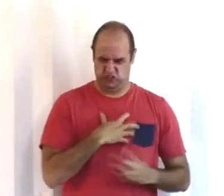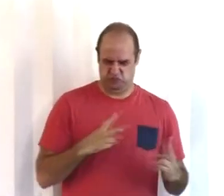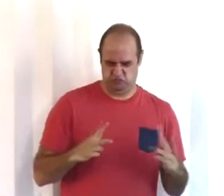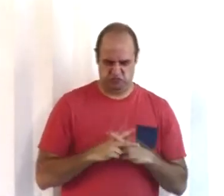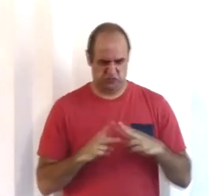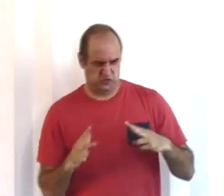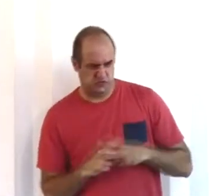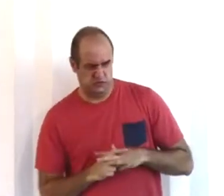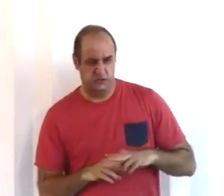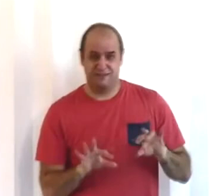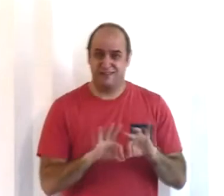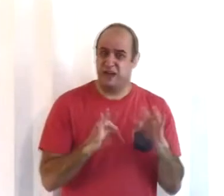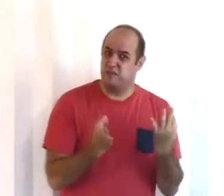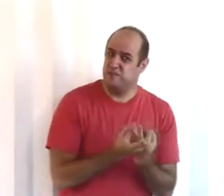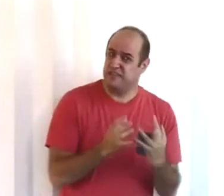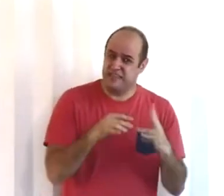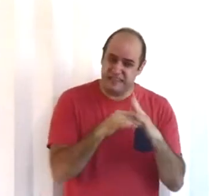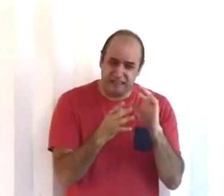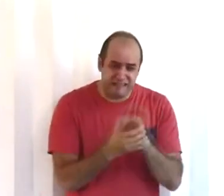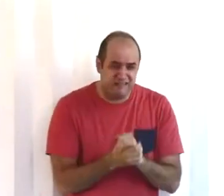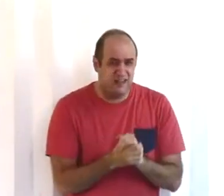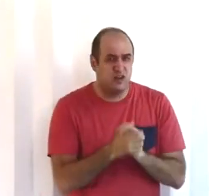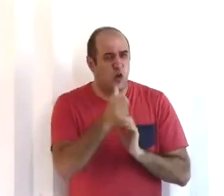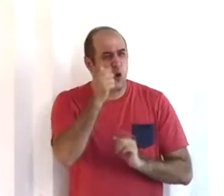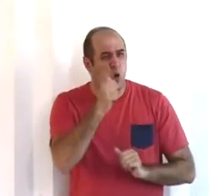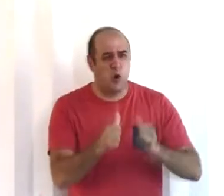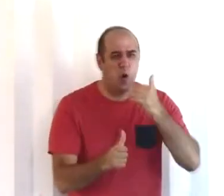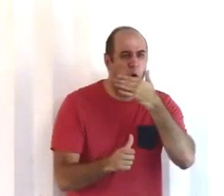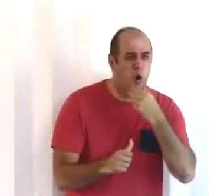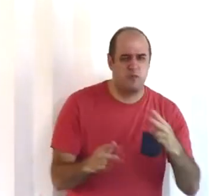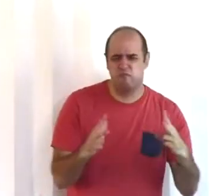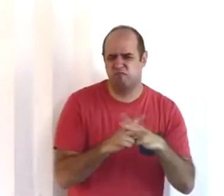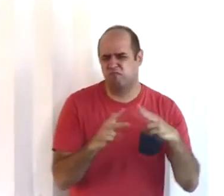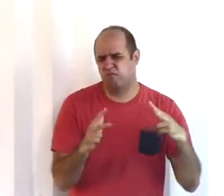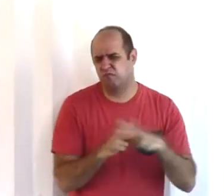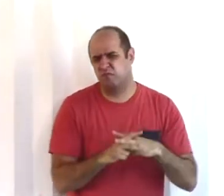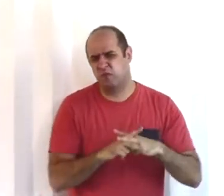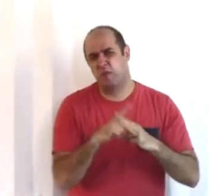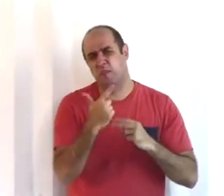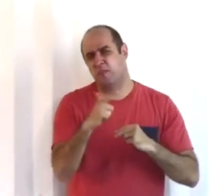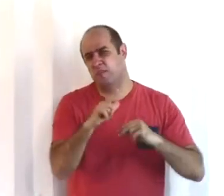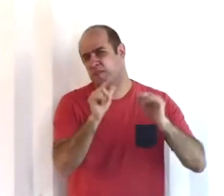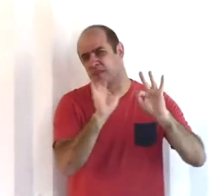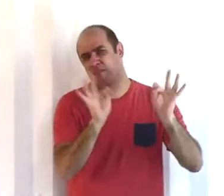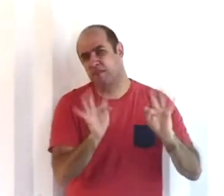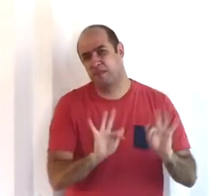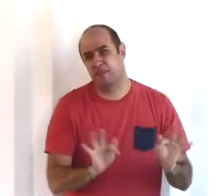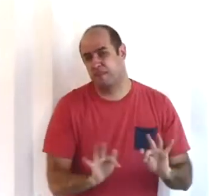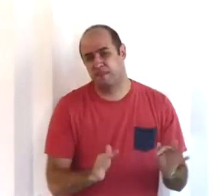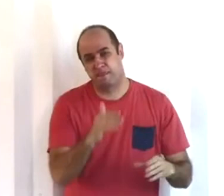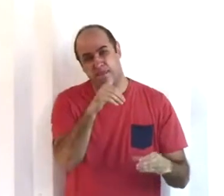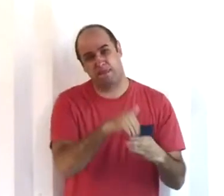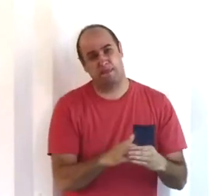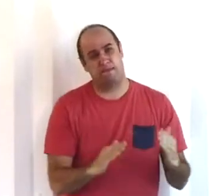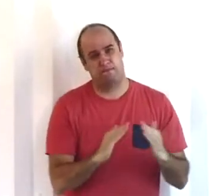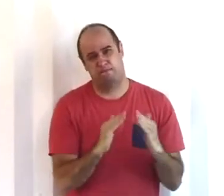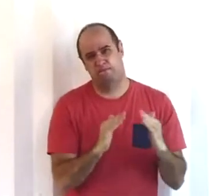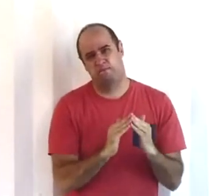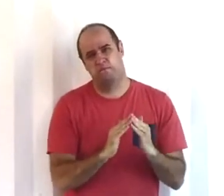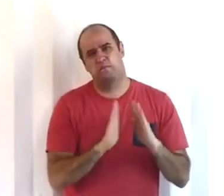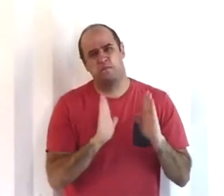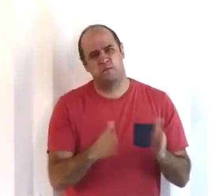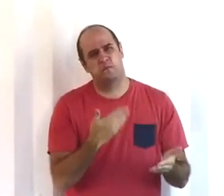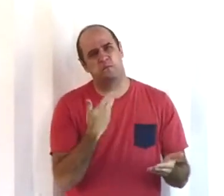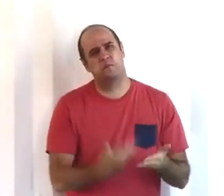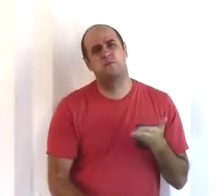cônjuge. Tem muito marido e esposa que perdeu a alegria do casamento, porque vive a competir dentro de casa, e perdeu, já não